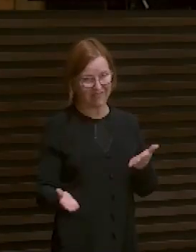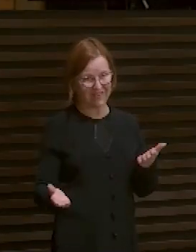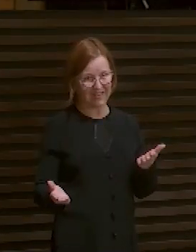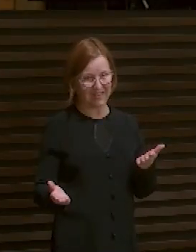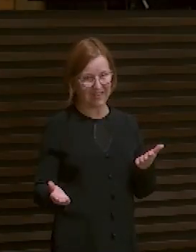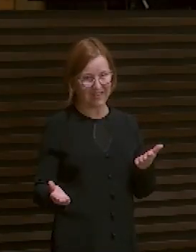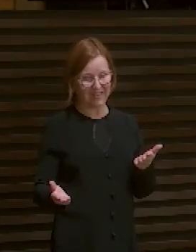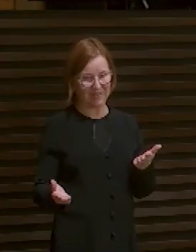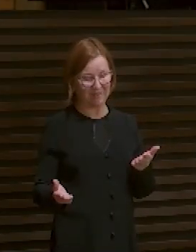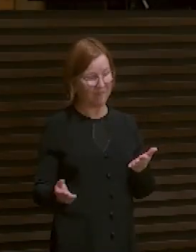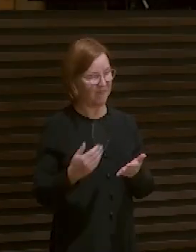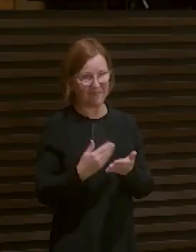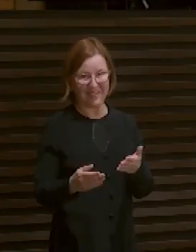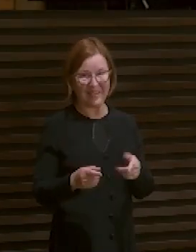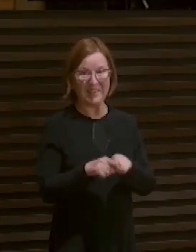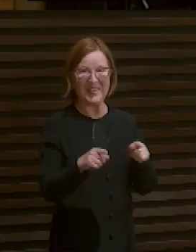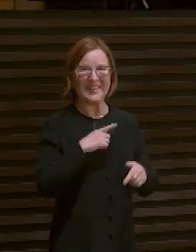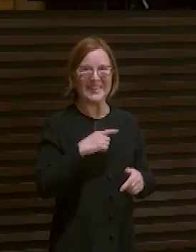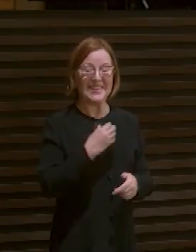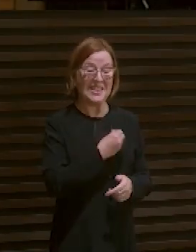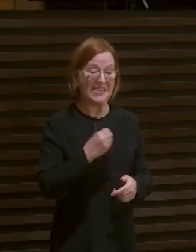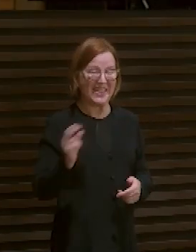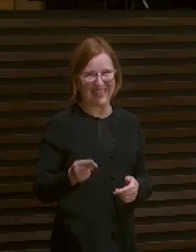não pereça, mas tenha vida eterna.